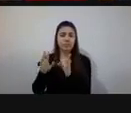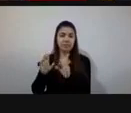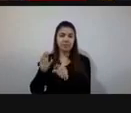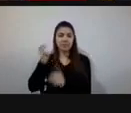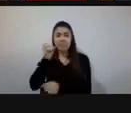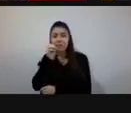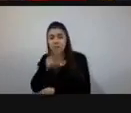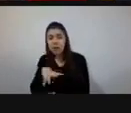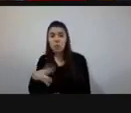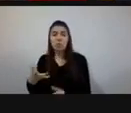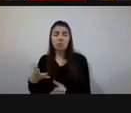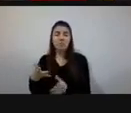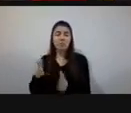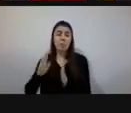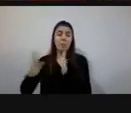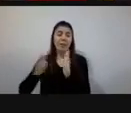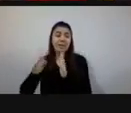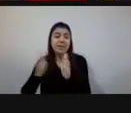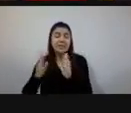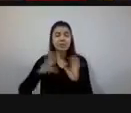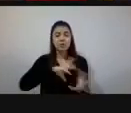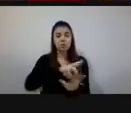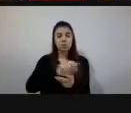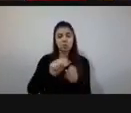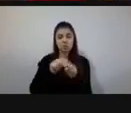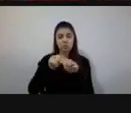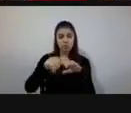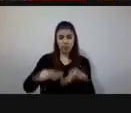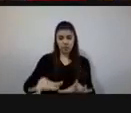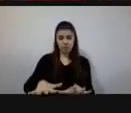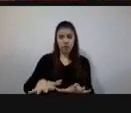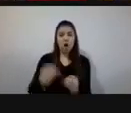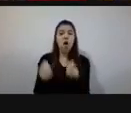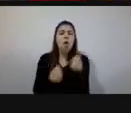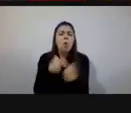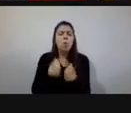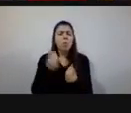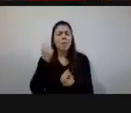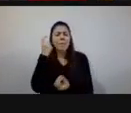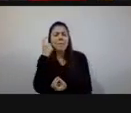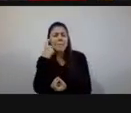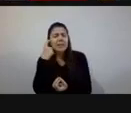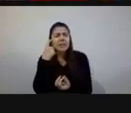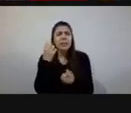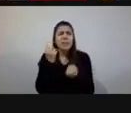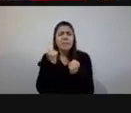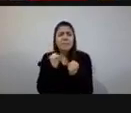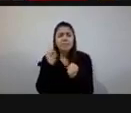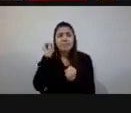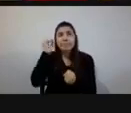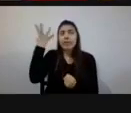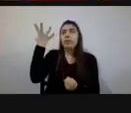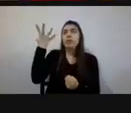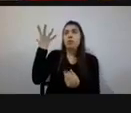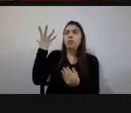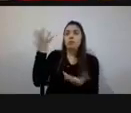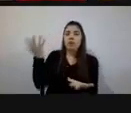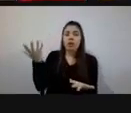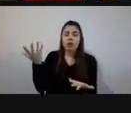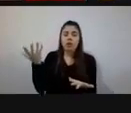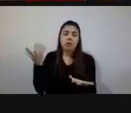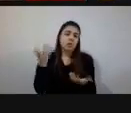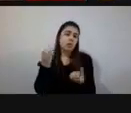pandemia? Como que a gente pode pensar em resolver, né? E aí, talvez a gente pode pensar nos canais de